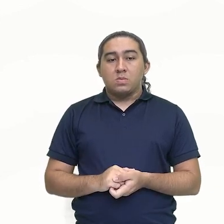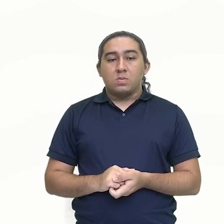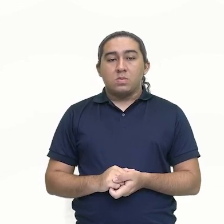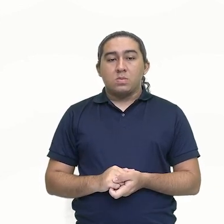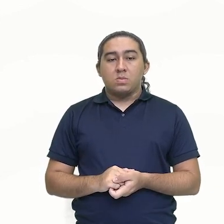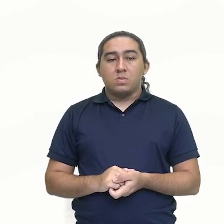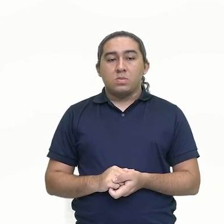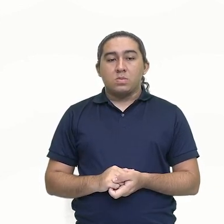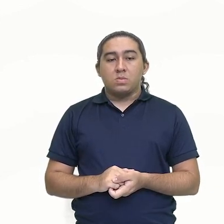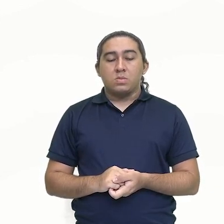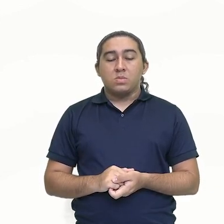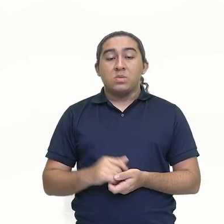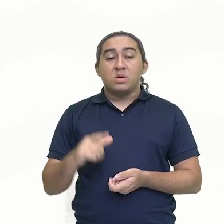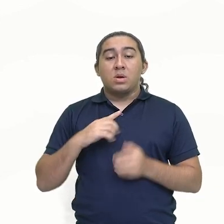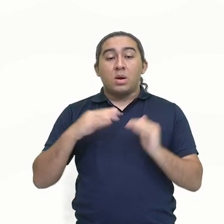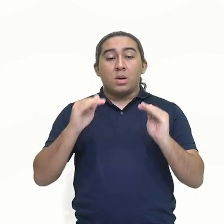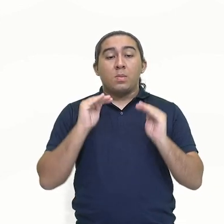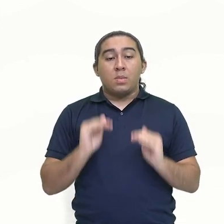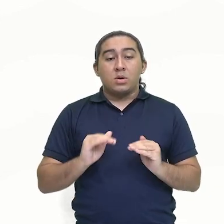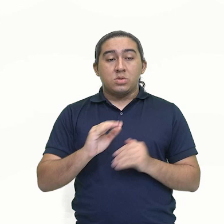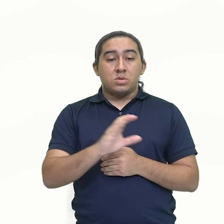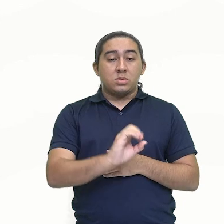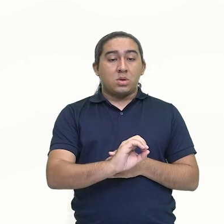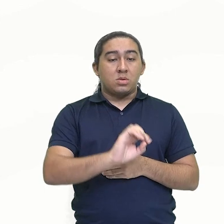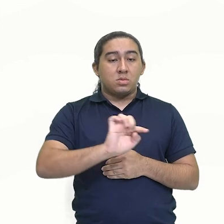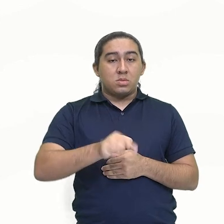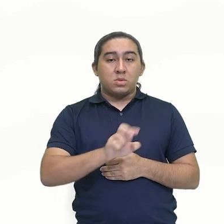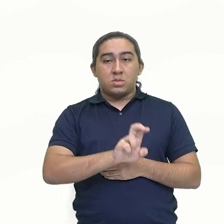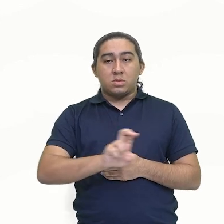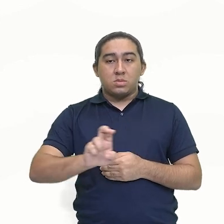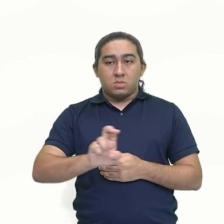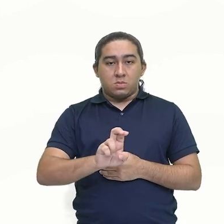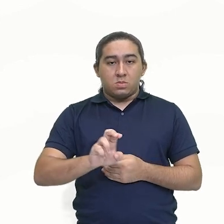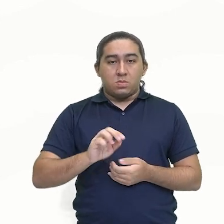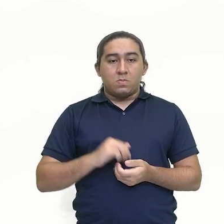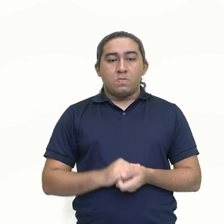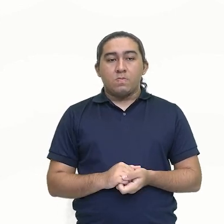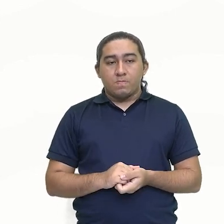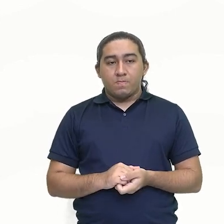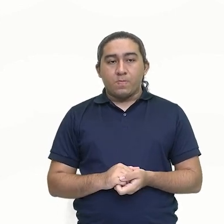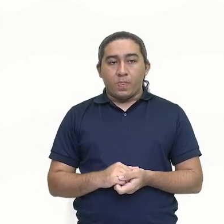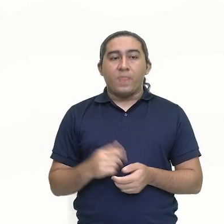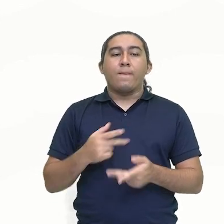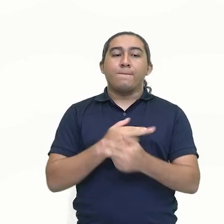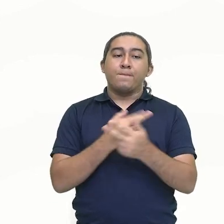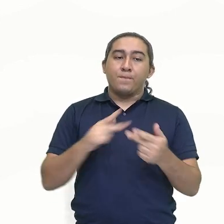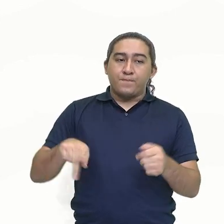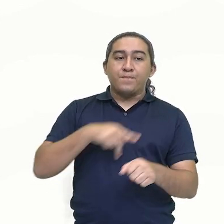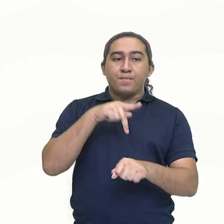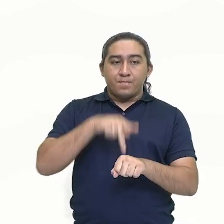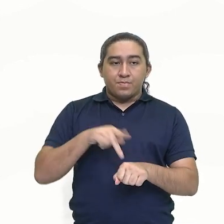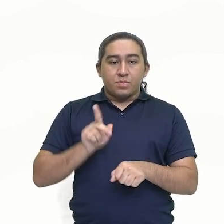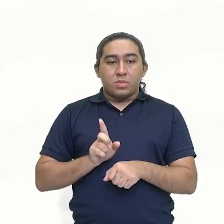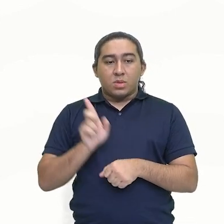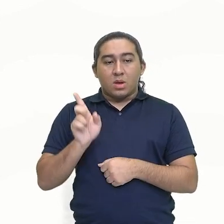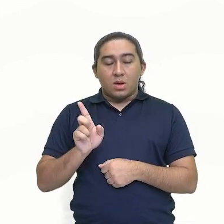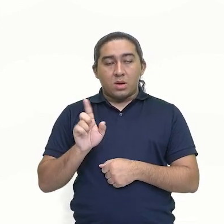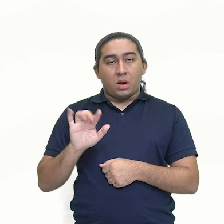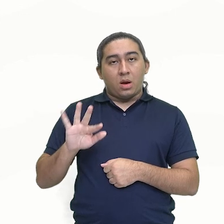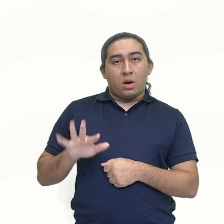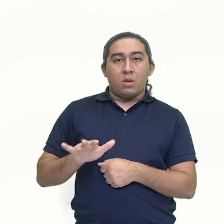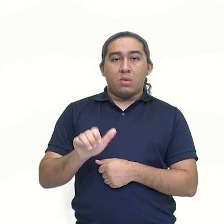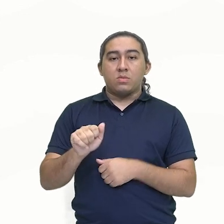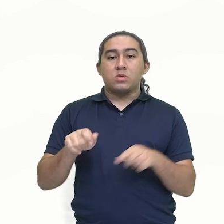vai ficar abaixo de 0,55. Então, muitos países da África, muitos países do